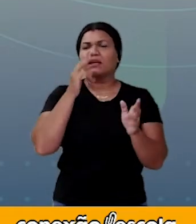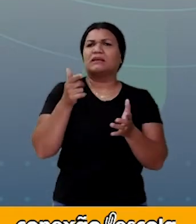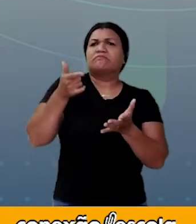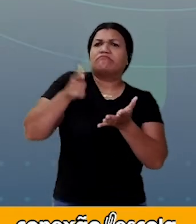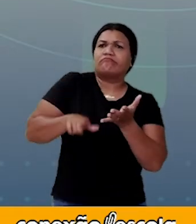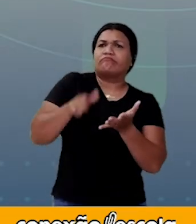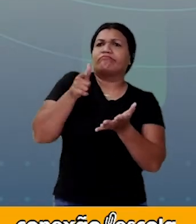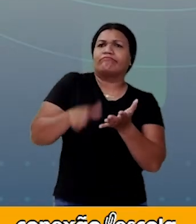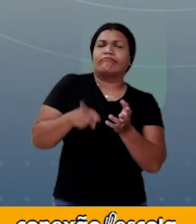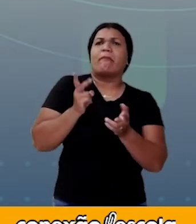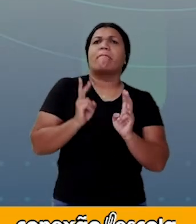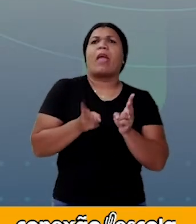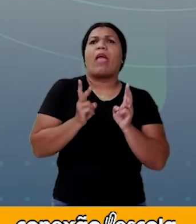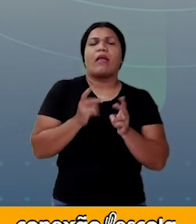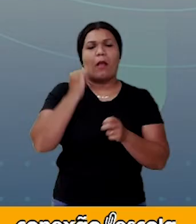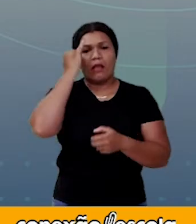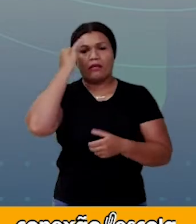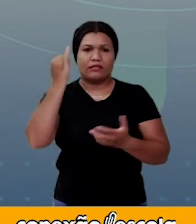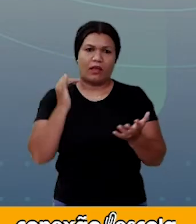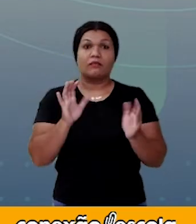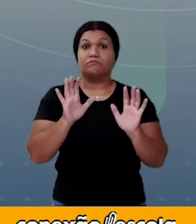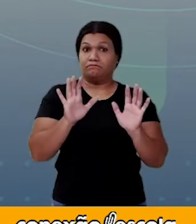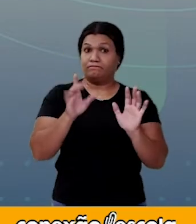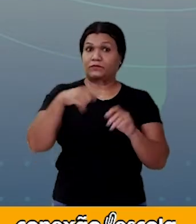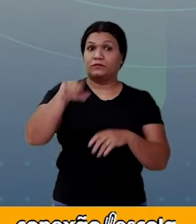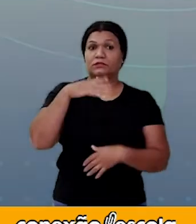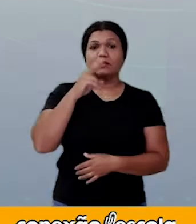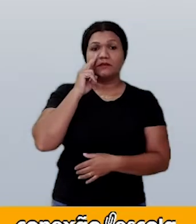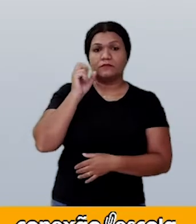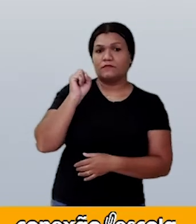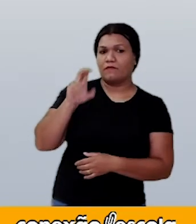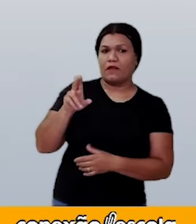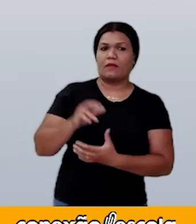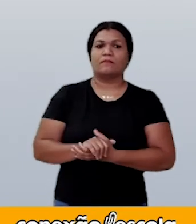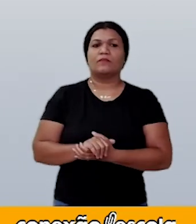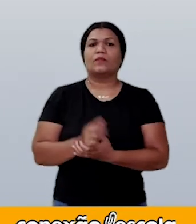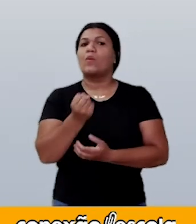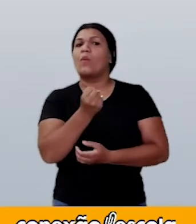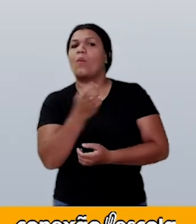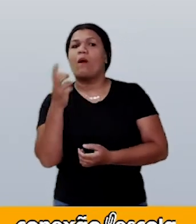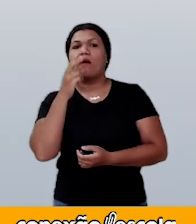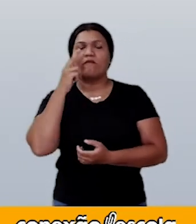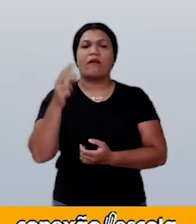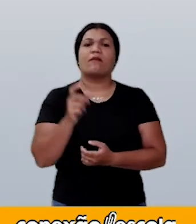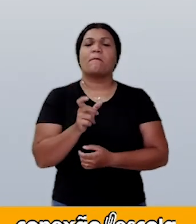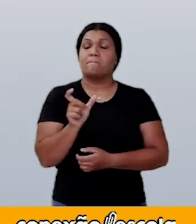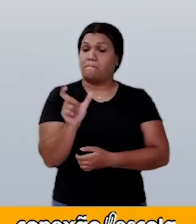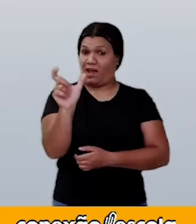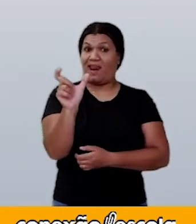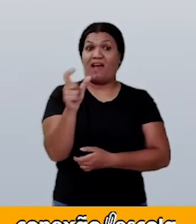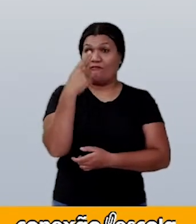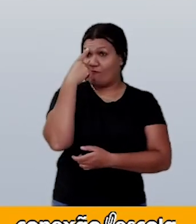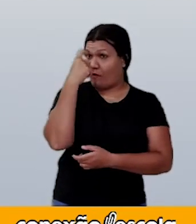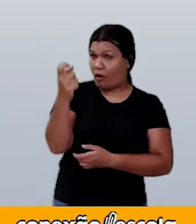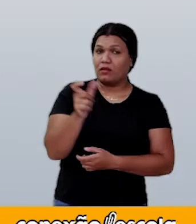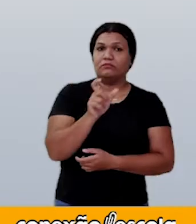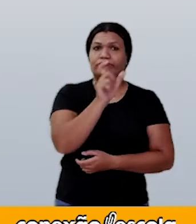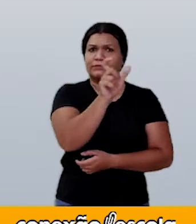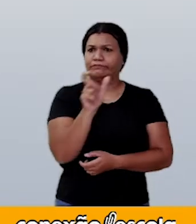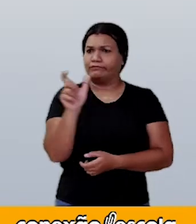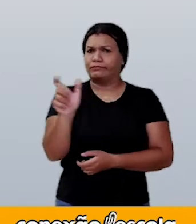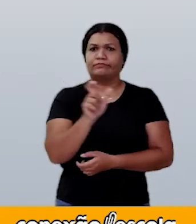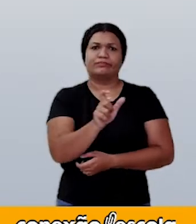sempre repetindo algumas ideias, para vocês terem uma noção. Olha a quantidade de vezes que a palavra violência